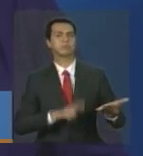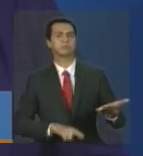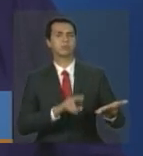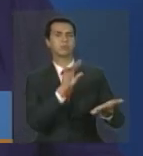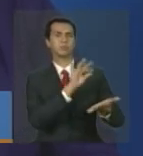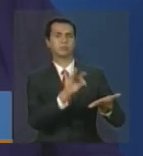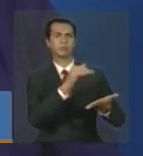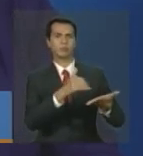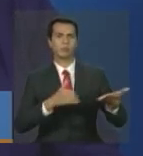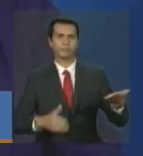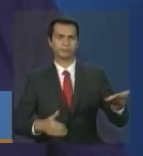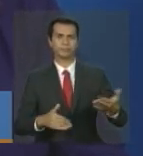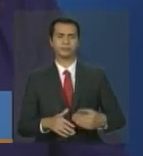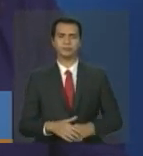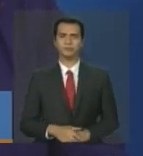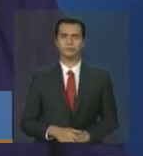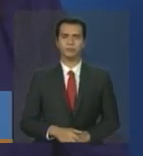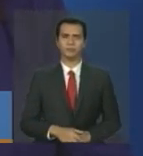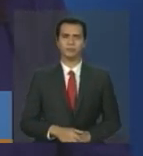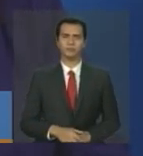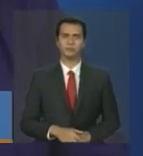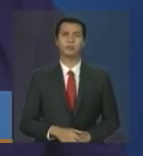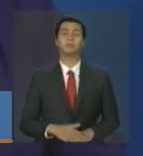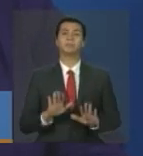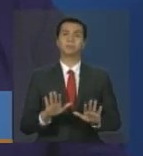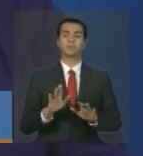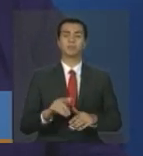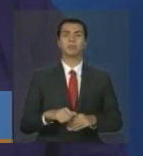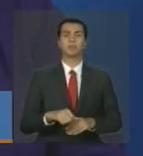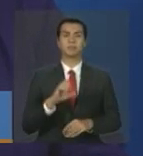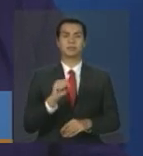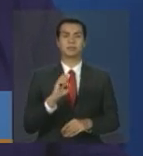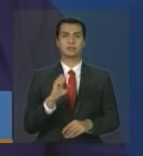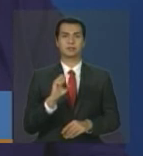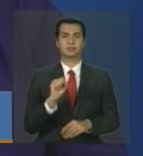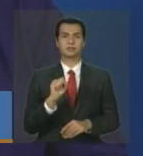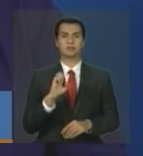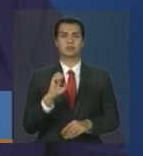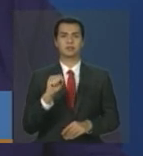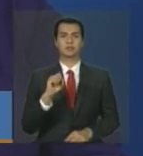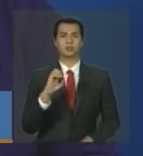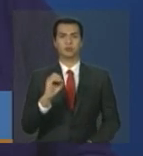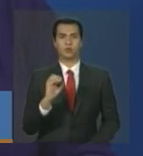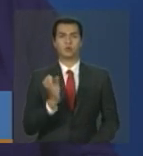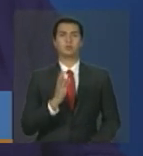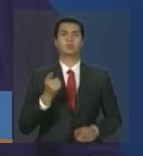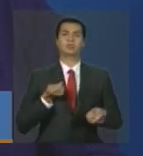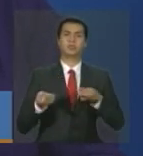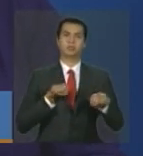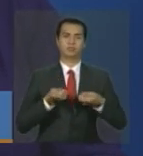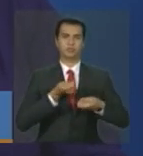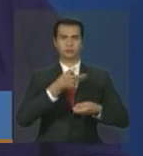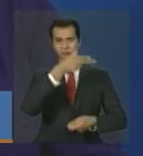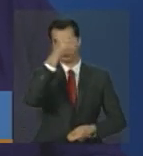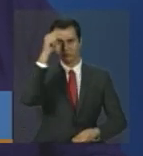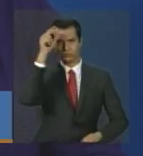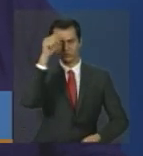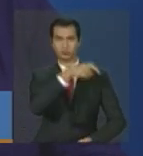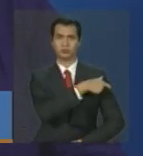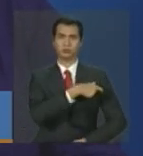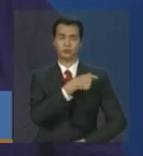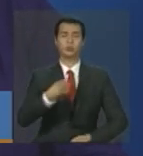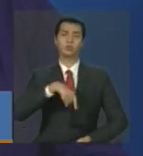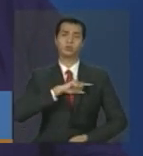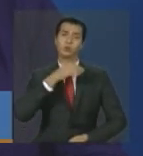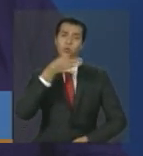tá o o senso da gestão Municipal a gente indica que seja preenchido pelo